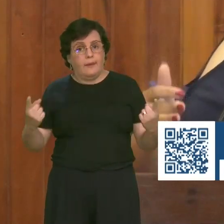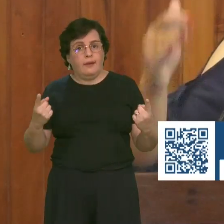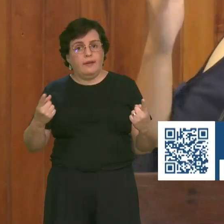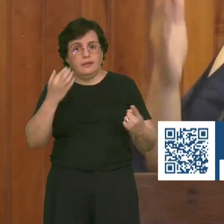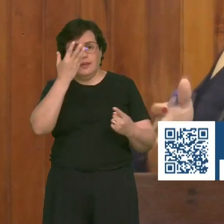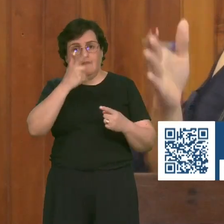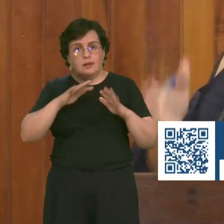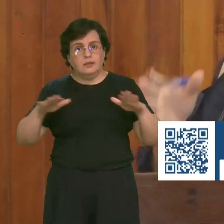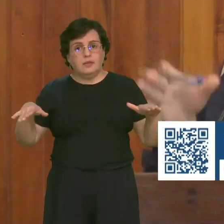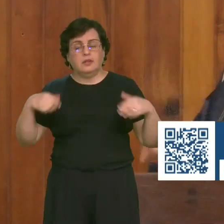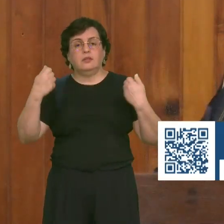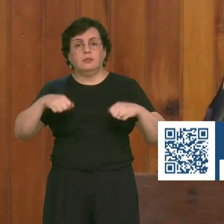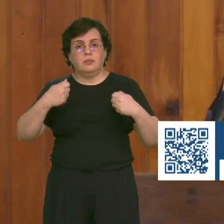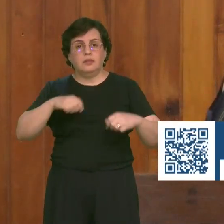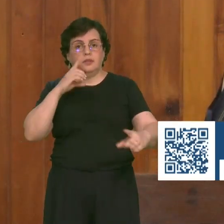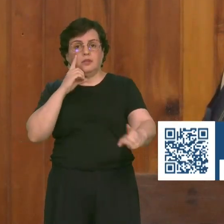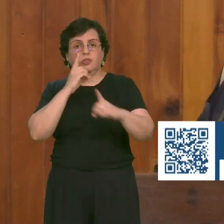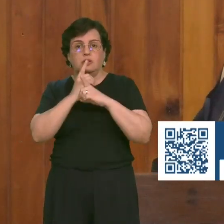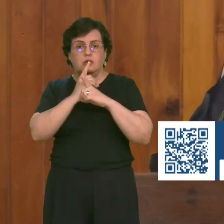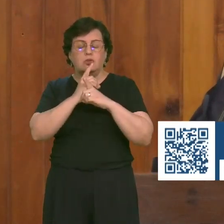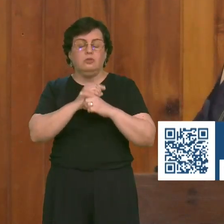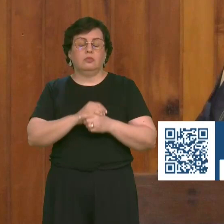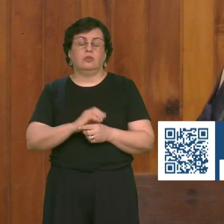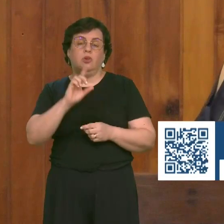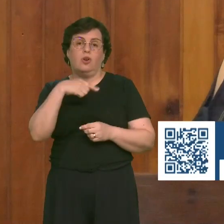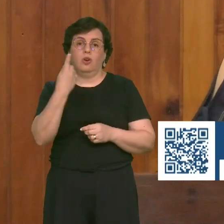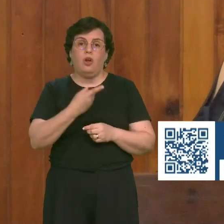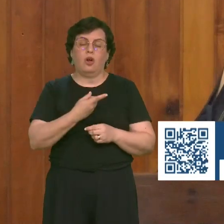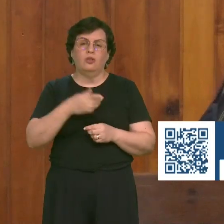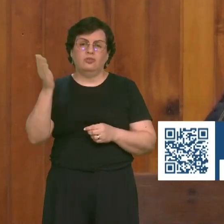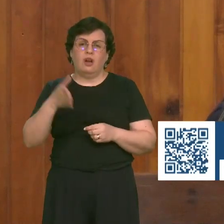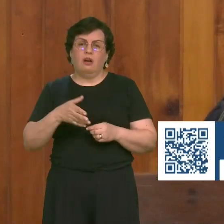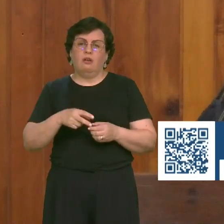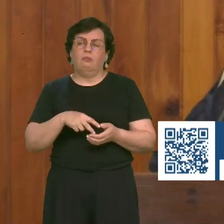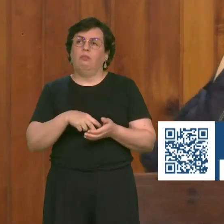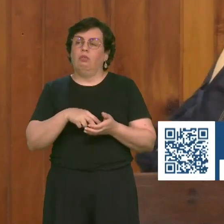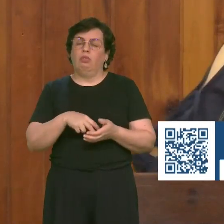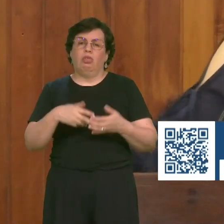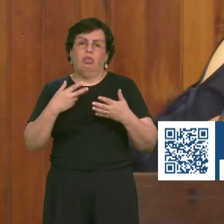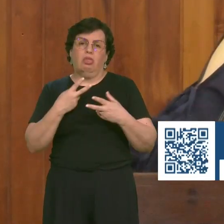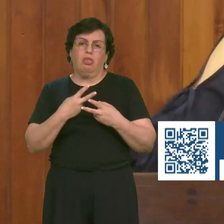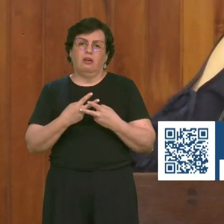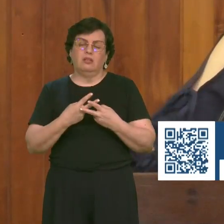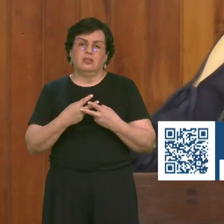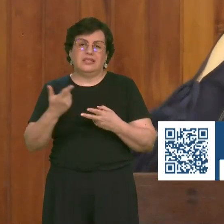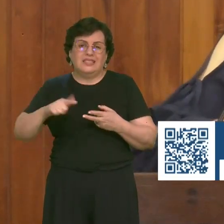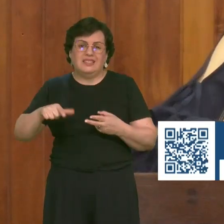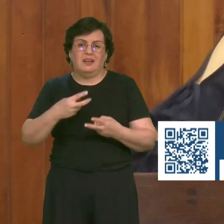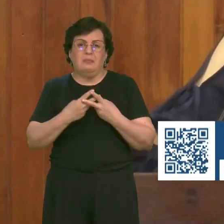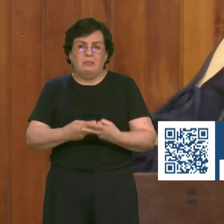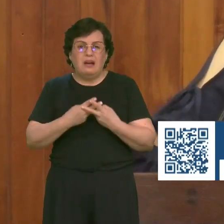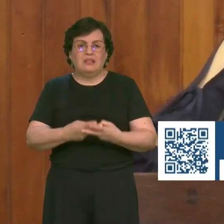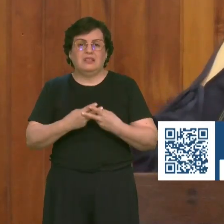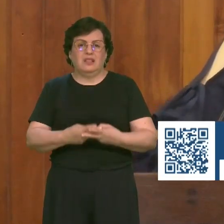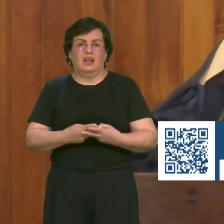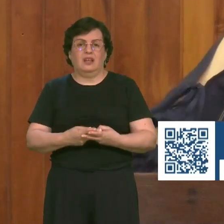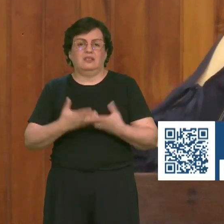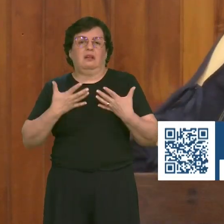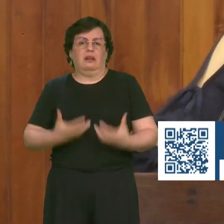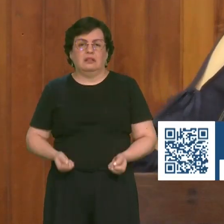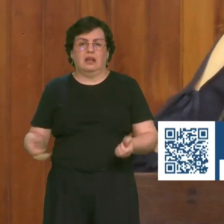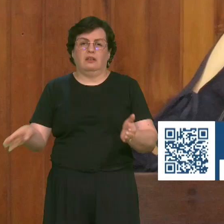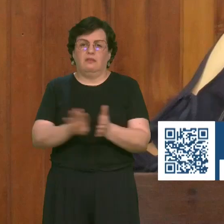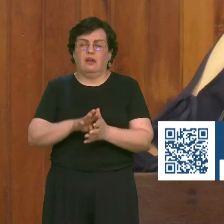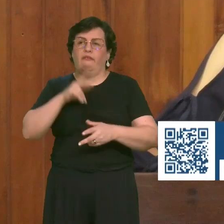as crianças têm que ser atendida Nós já estamos cansados de vir aqui várias vezes bater na mesma